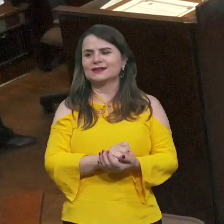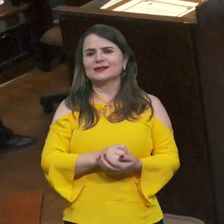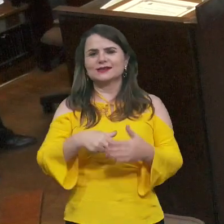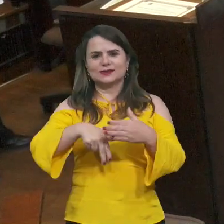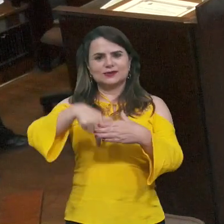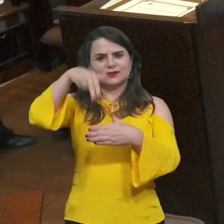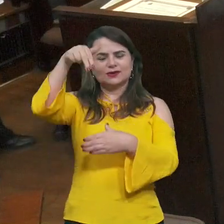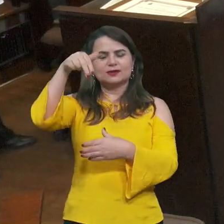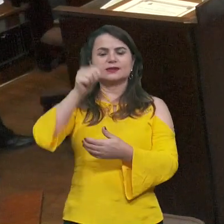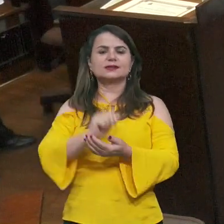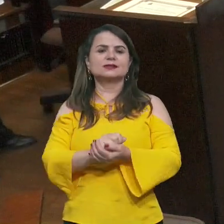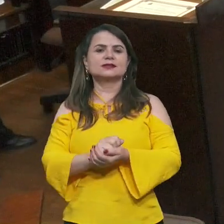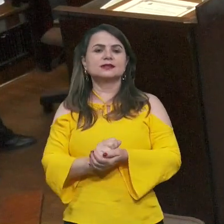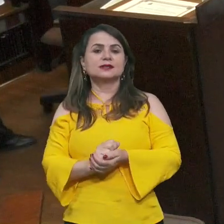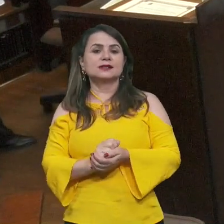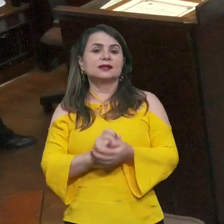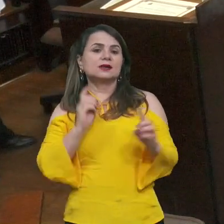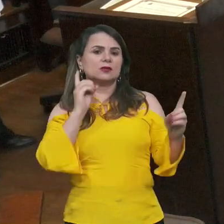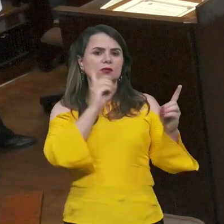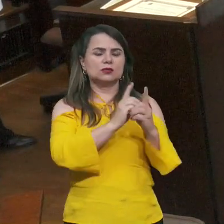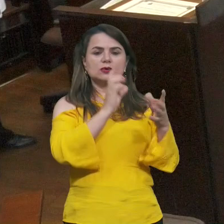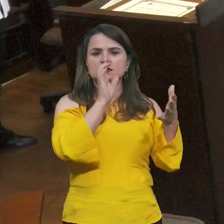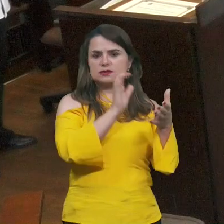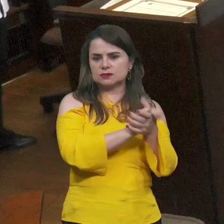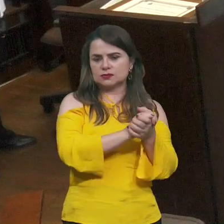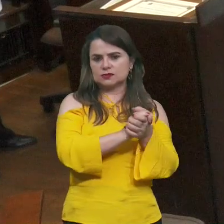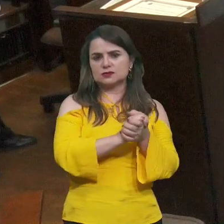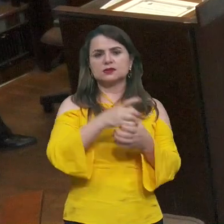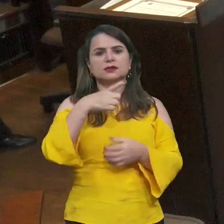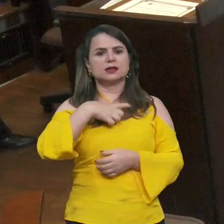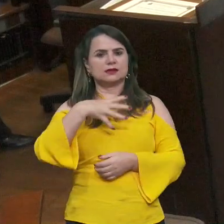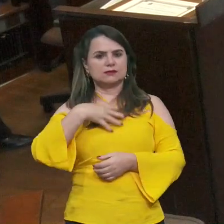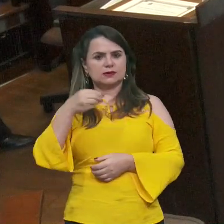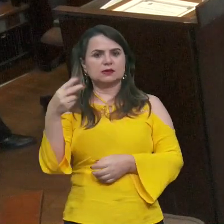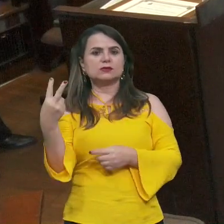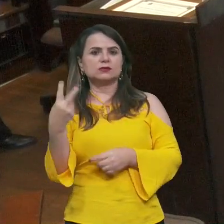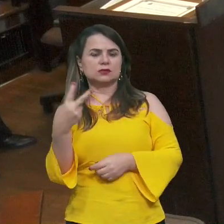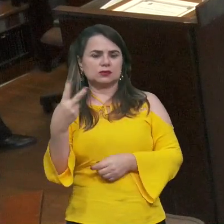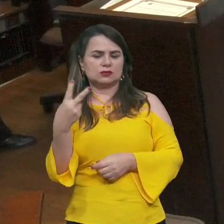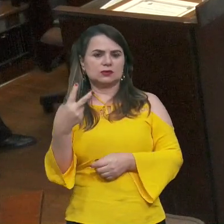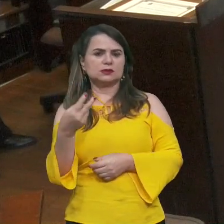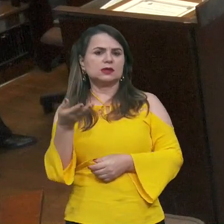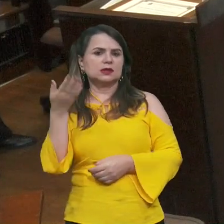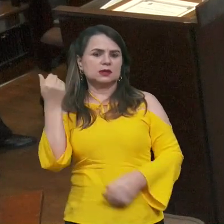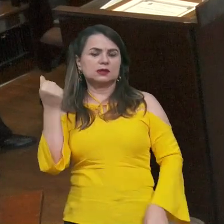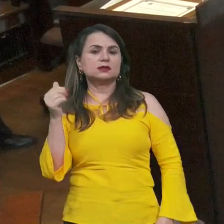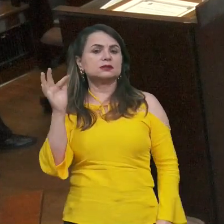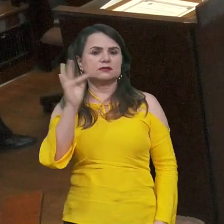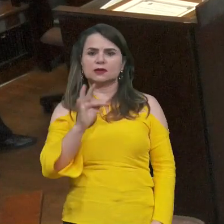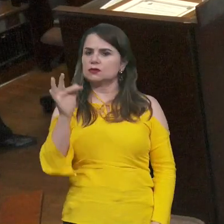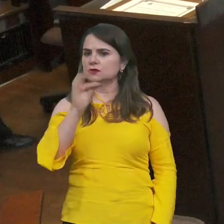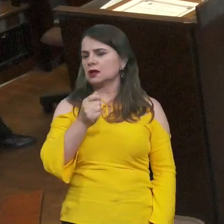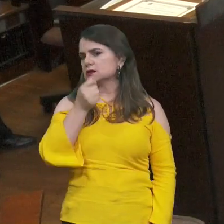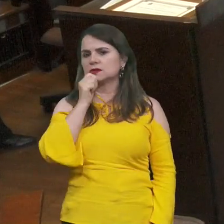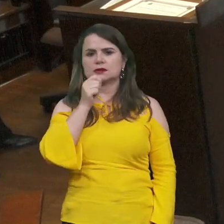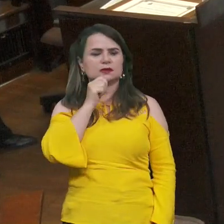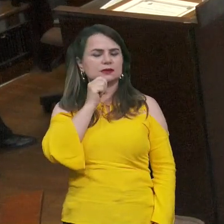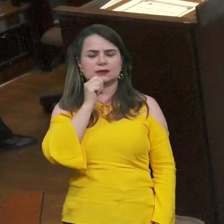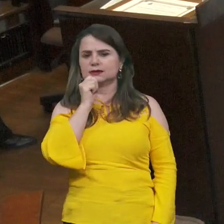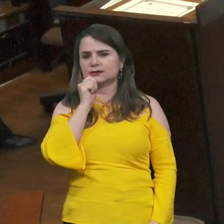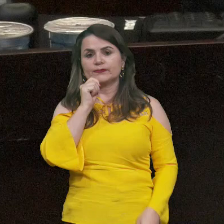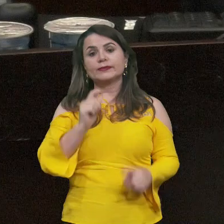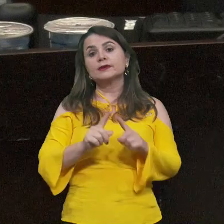encontrou seu marido Cláudio, com quem tem dois filhos. Não teve oportunidade de se formar em uma faculdade, mas